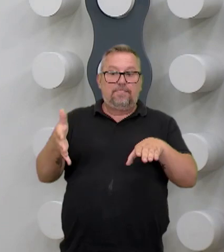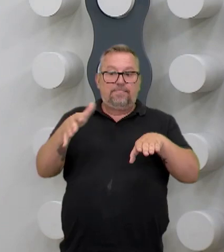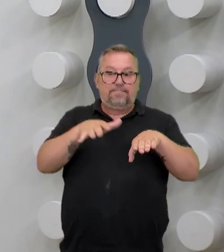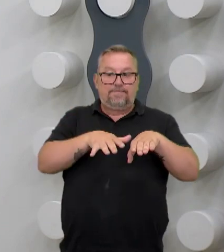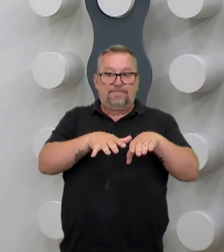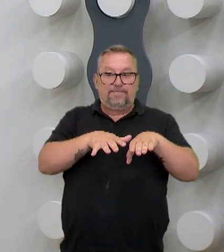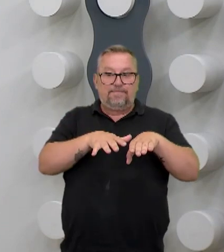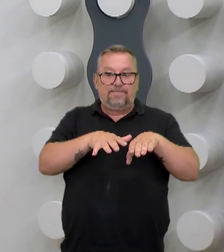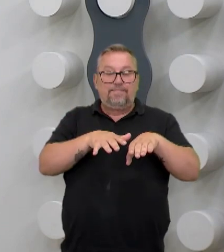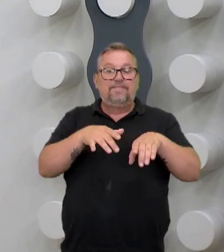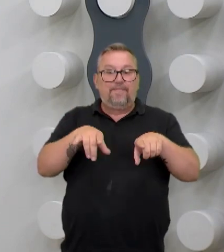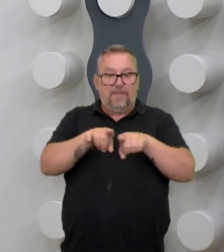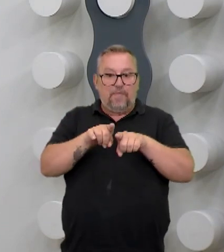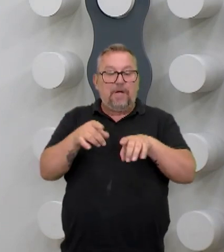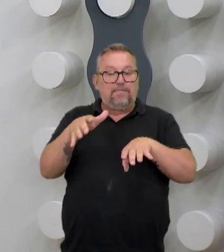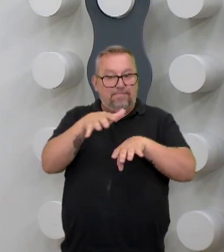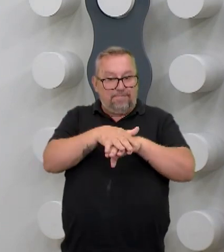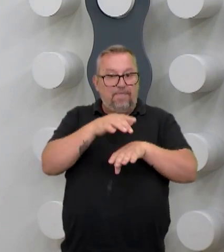tem um link com